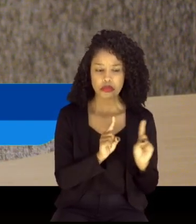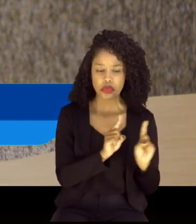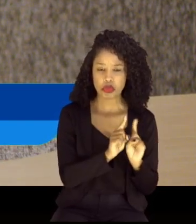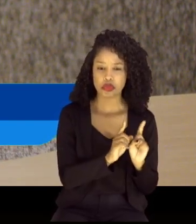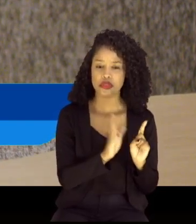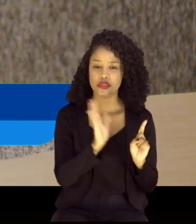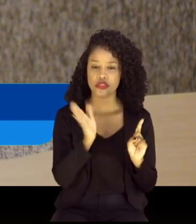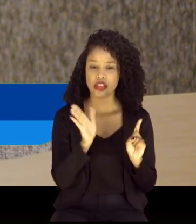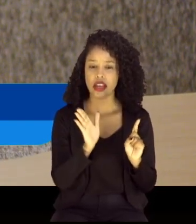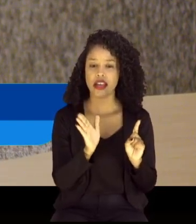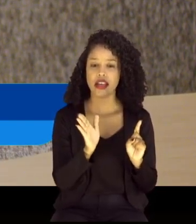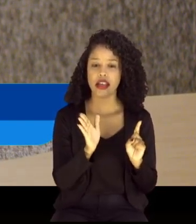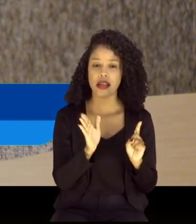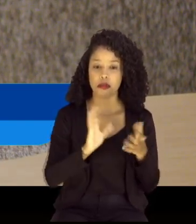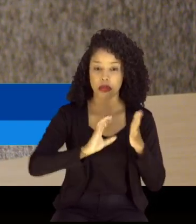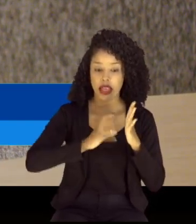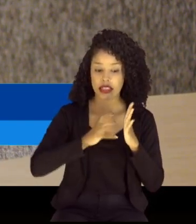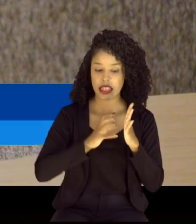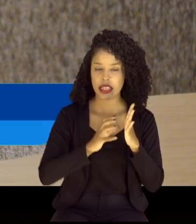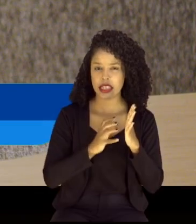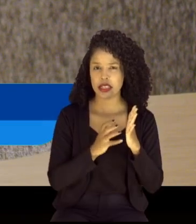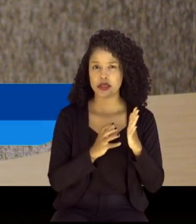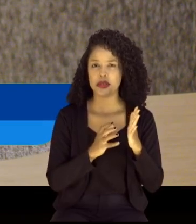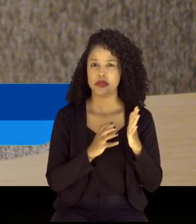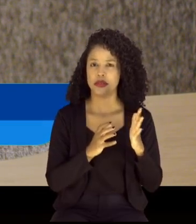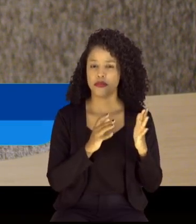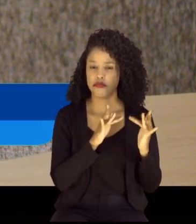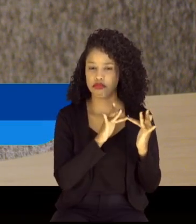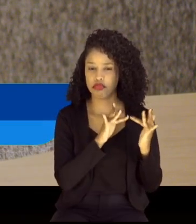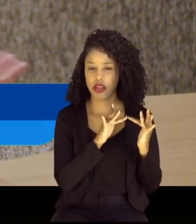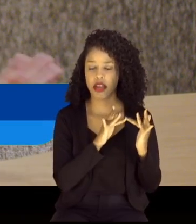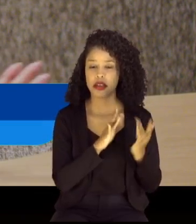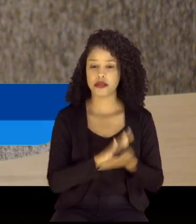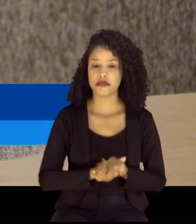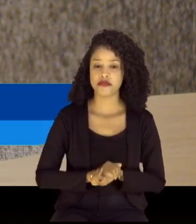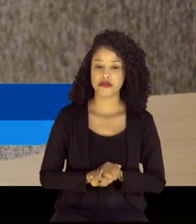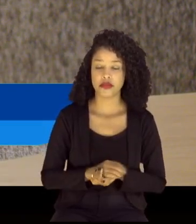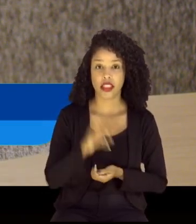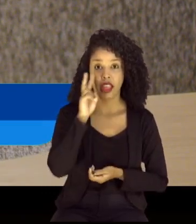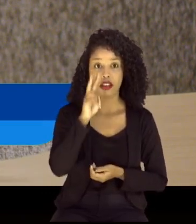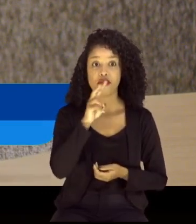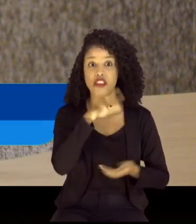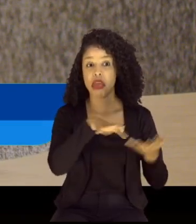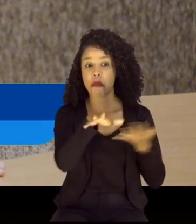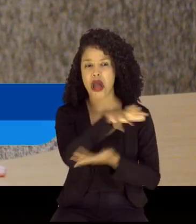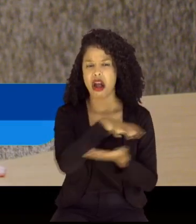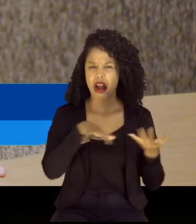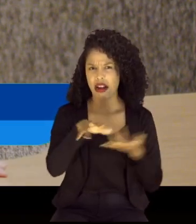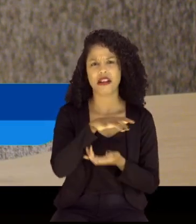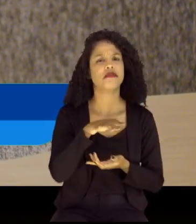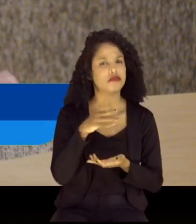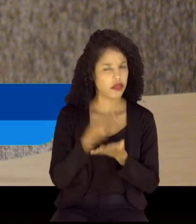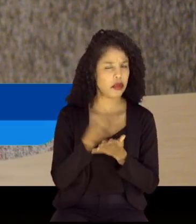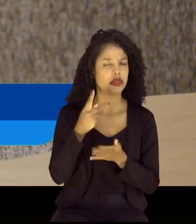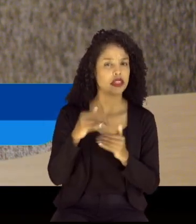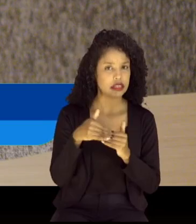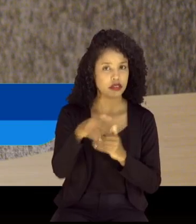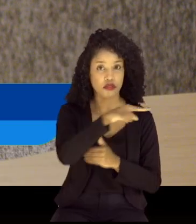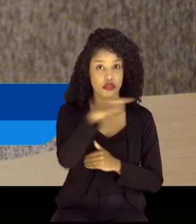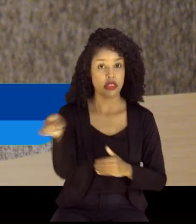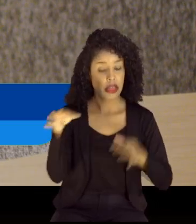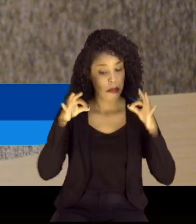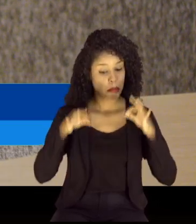cooptou um partido, tirando... Eu quero ver só a confusão. Vai dar uma confusão aí. Daqui a pouco vocês se